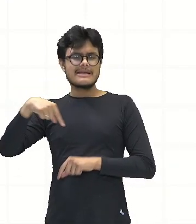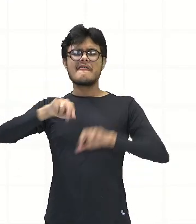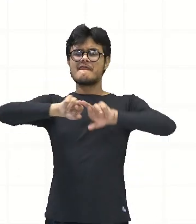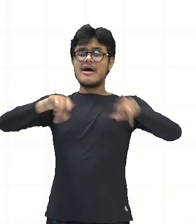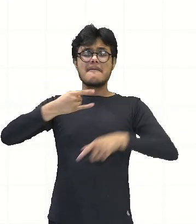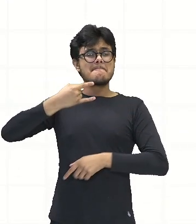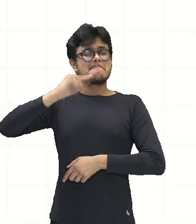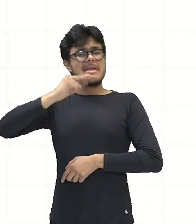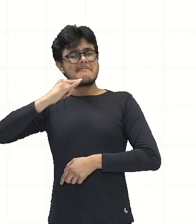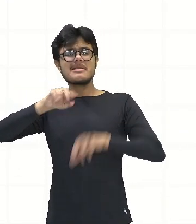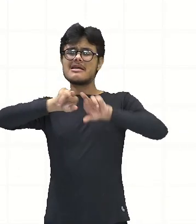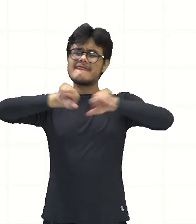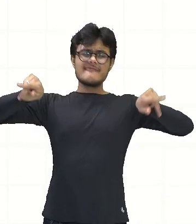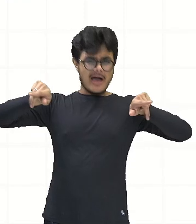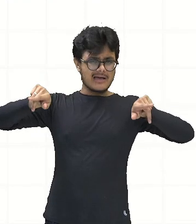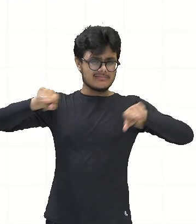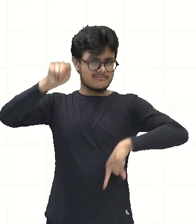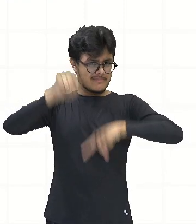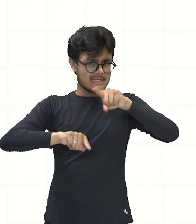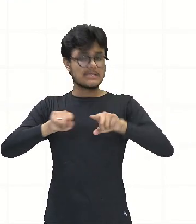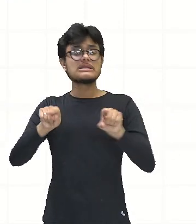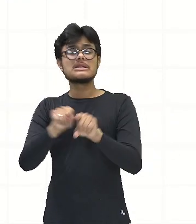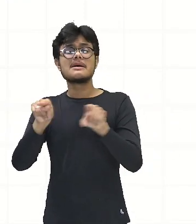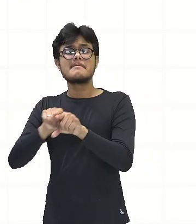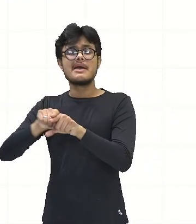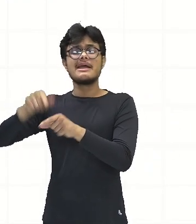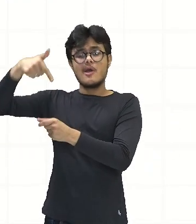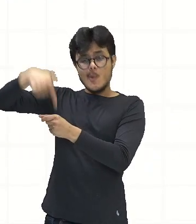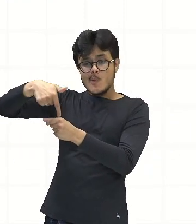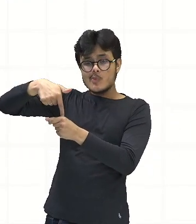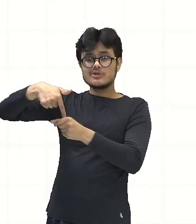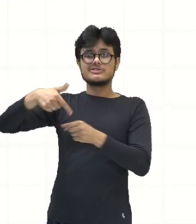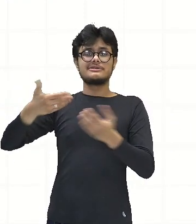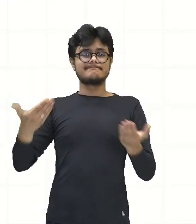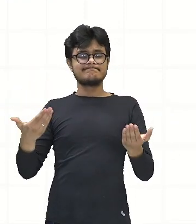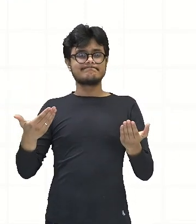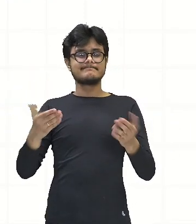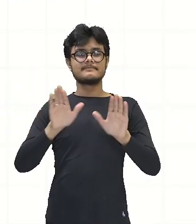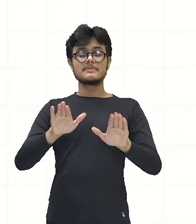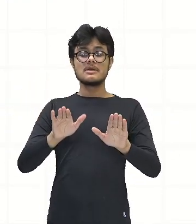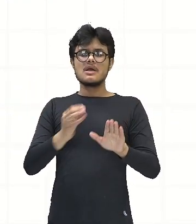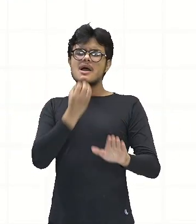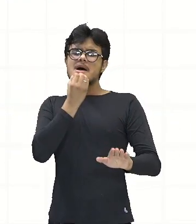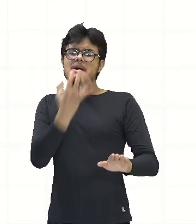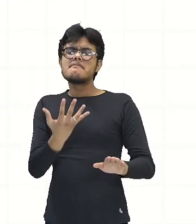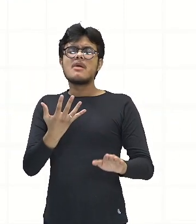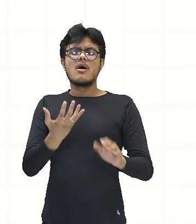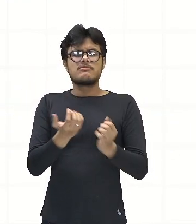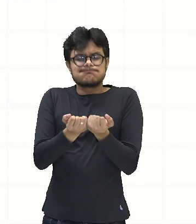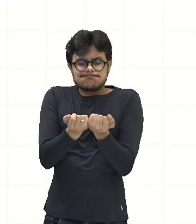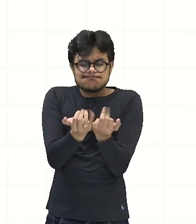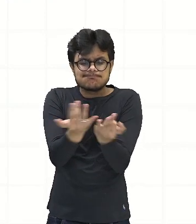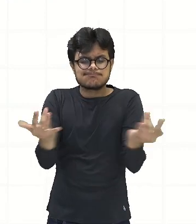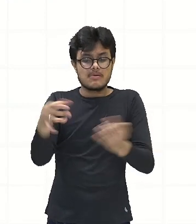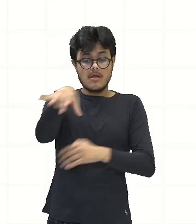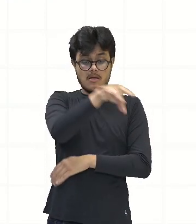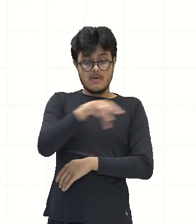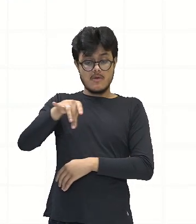entre outros itens, tá bom? Combustível. As características naturais favoráveis para o cultivo de